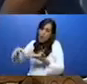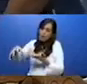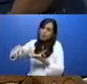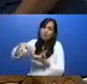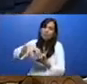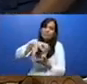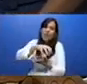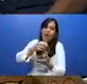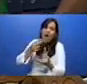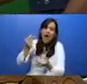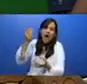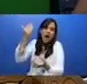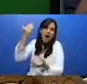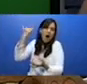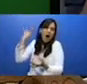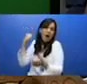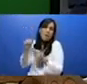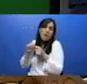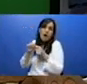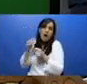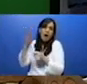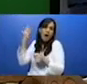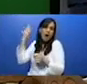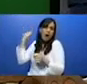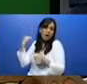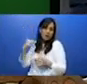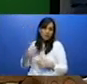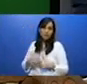de sabre, tá?